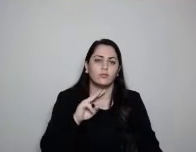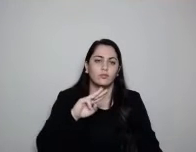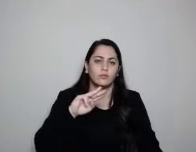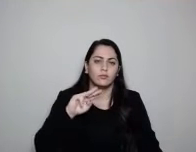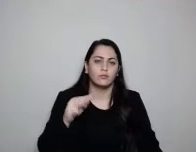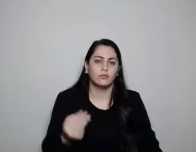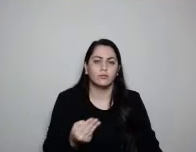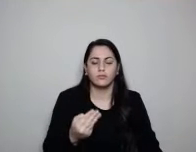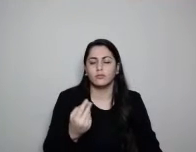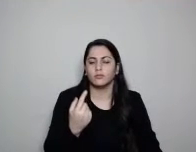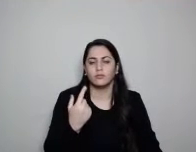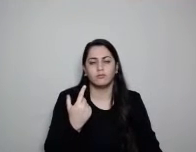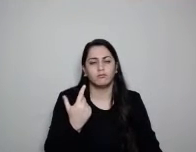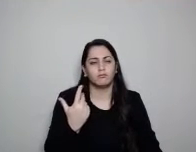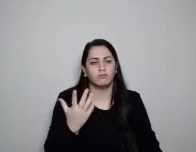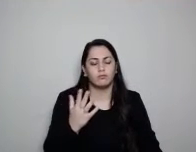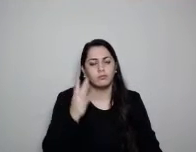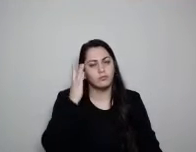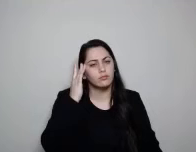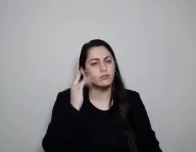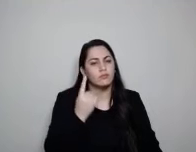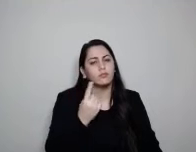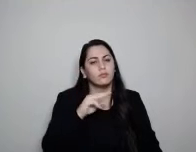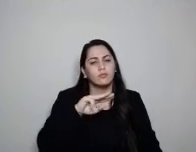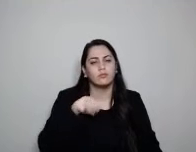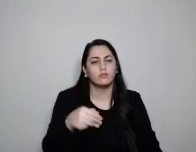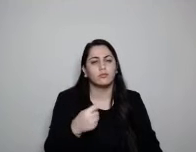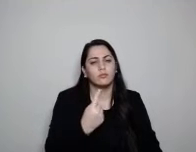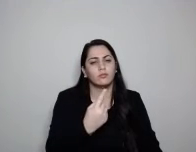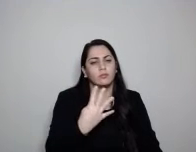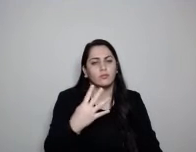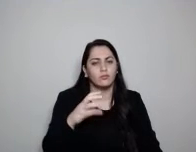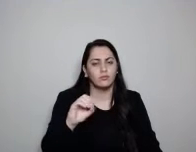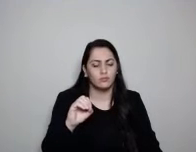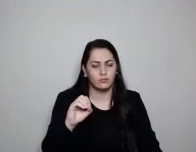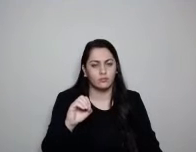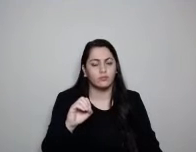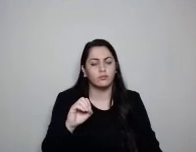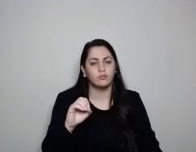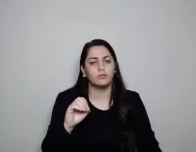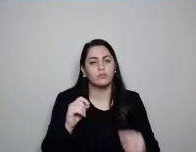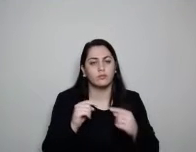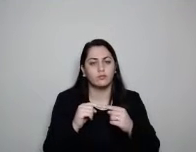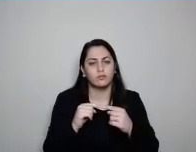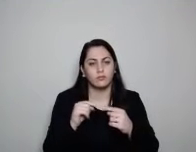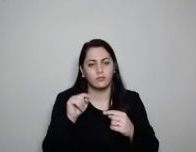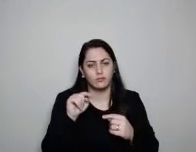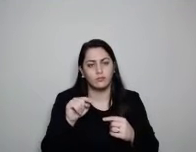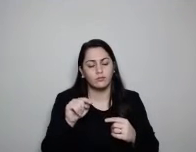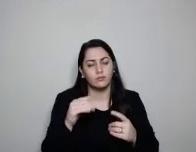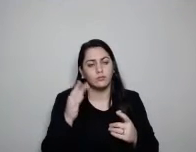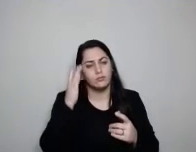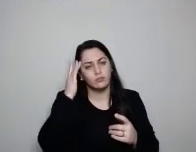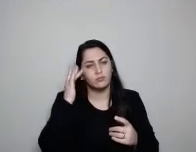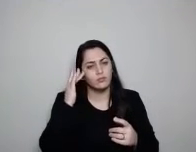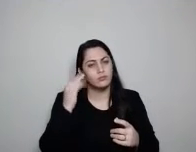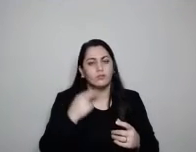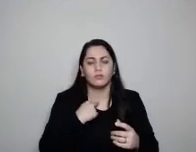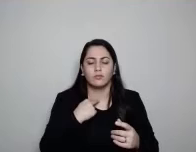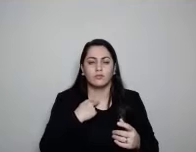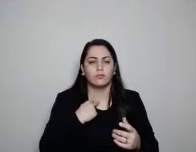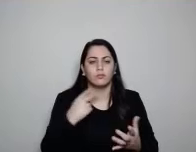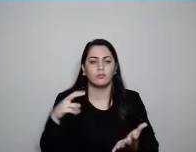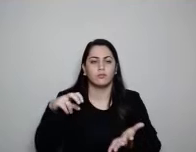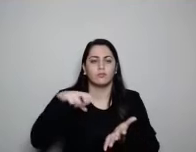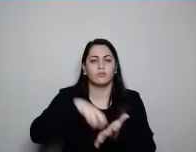R$1.000.000 e tantos reais. Eu acho R$1.140.000 no caso vertente. Então, eu acho que não se pode penalizar